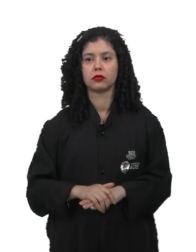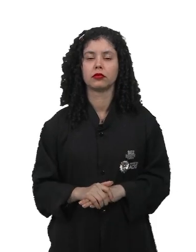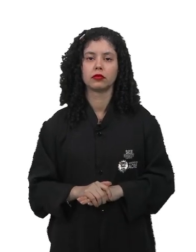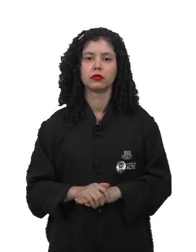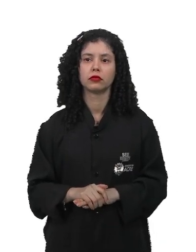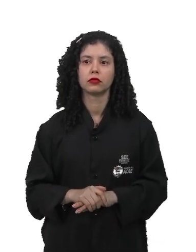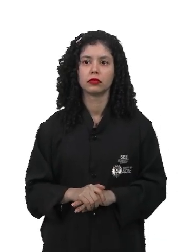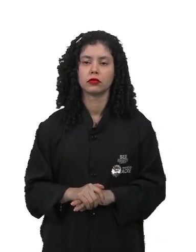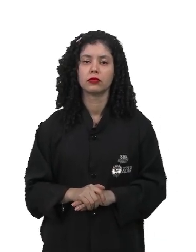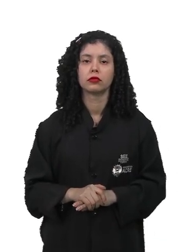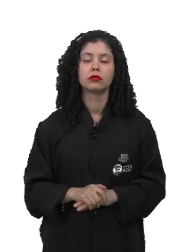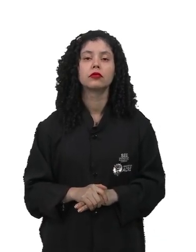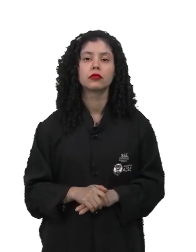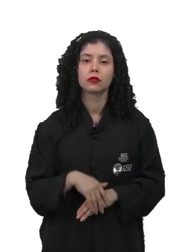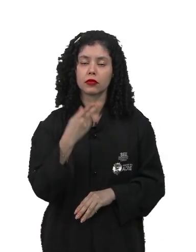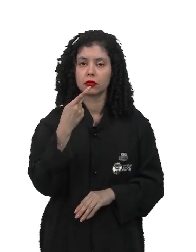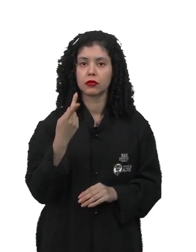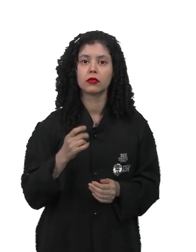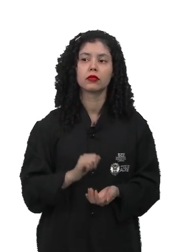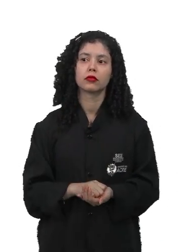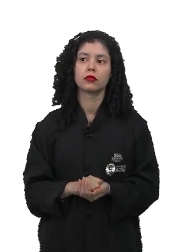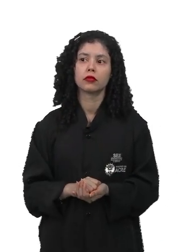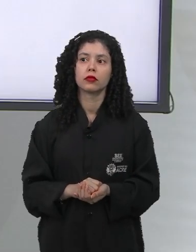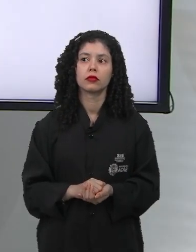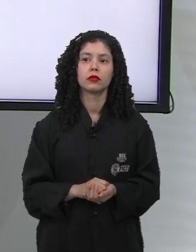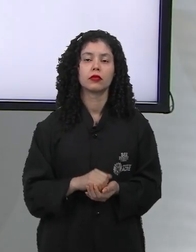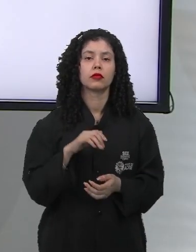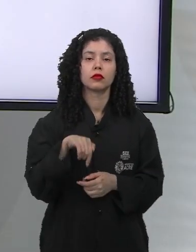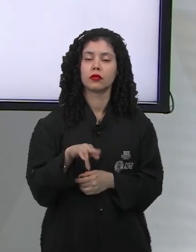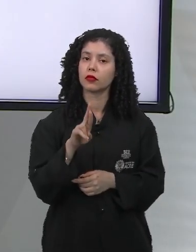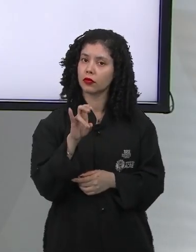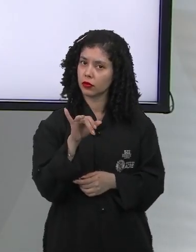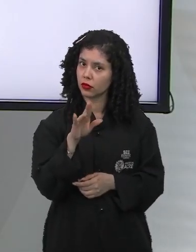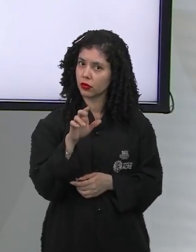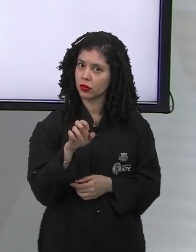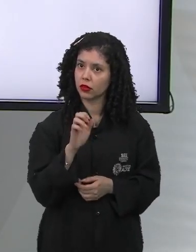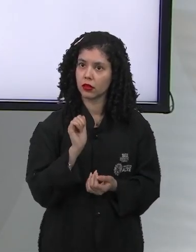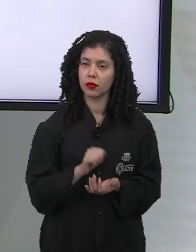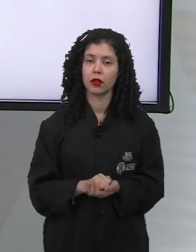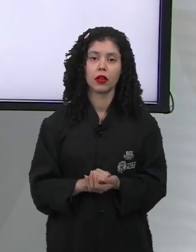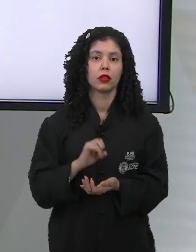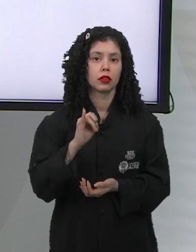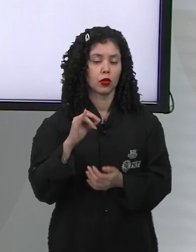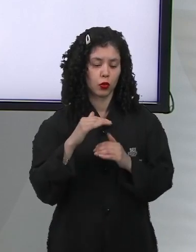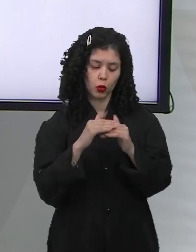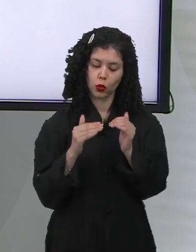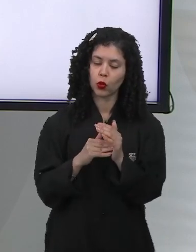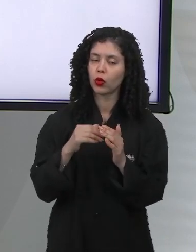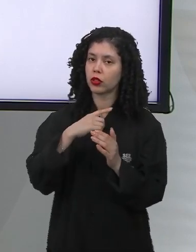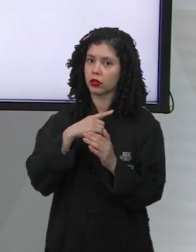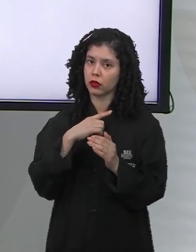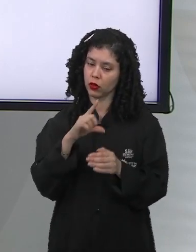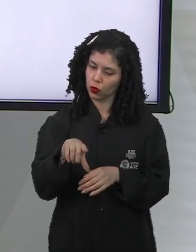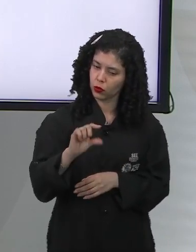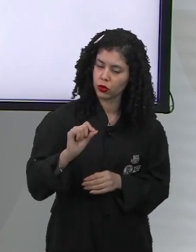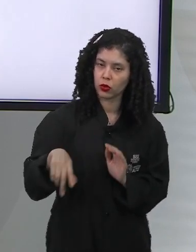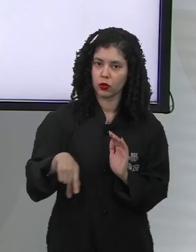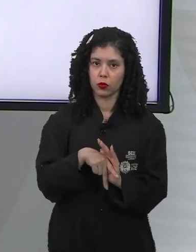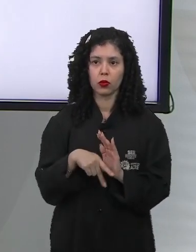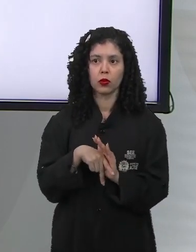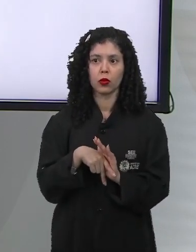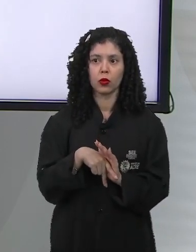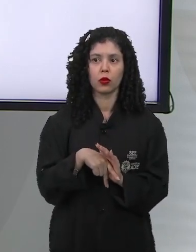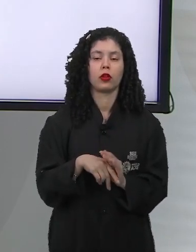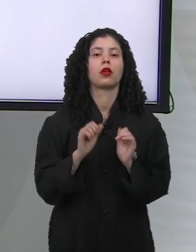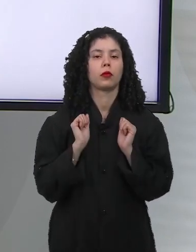necessitados, que é o que eu falei para vocês em relação à equidade. No caso ali, se todos tiverem as oportunidades